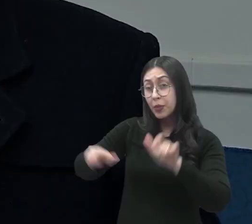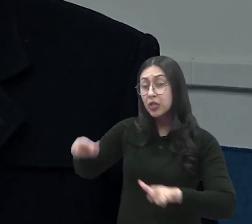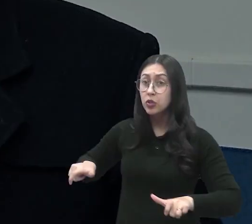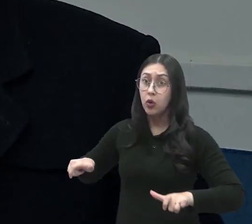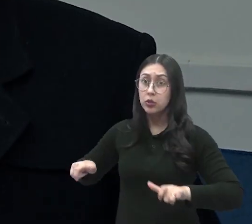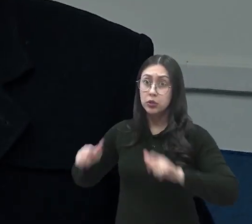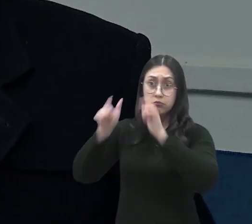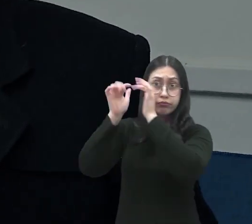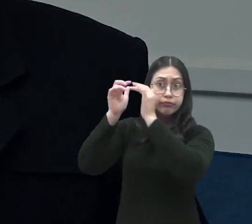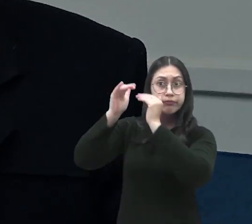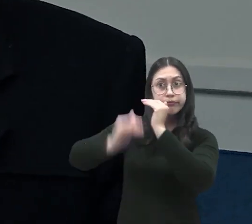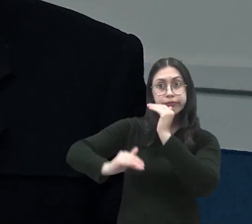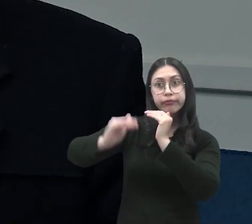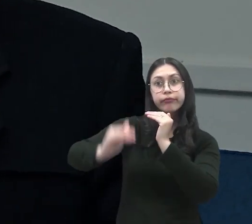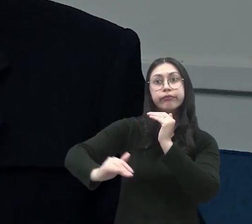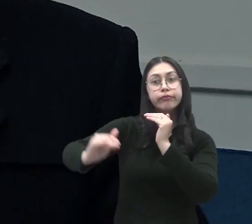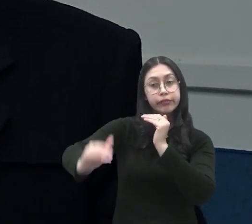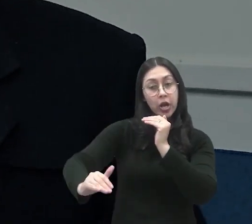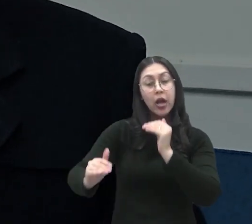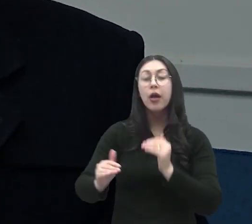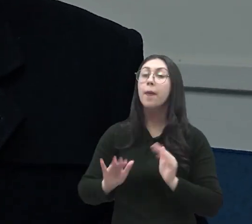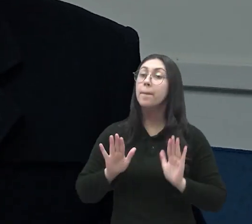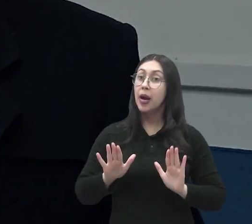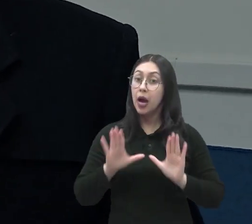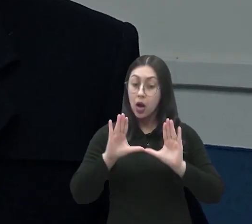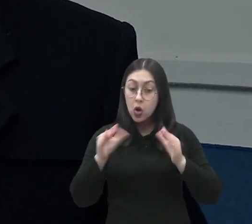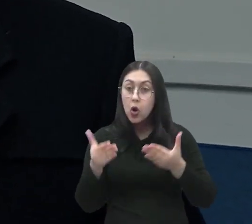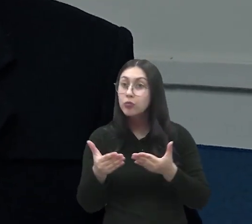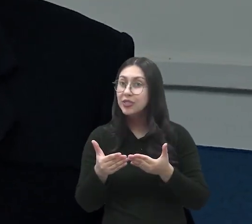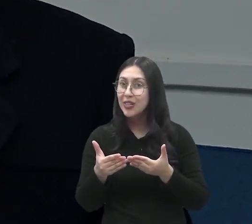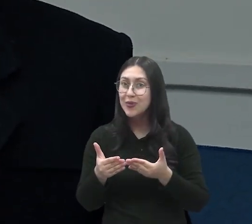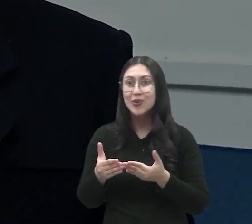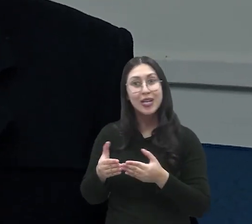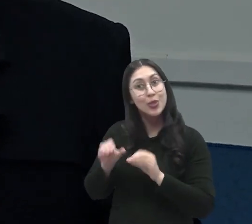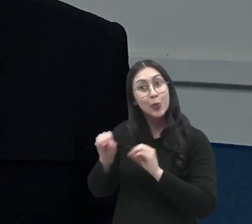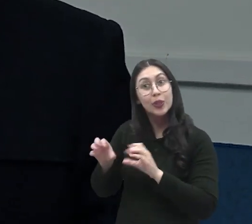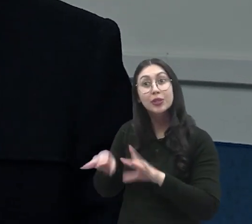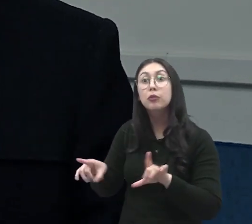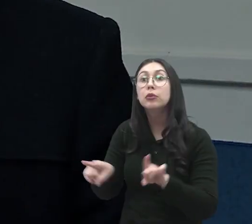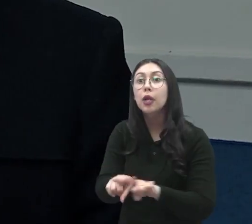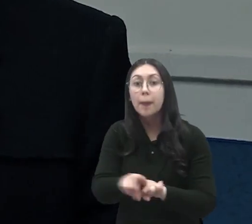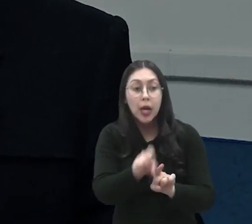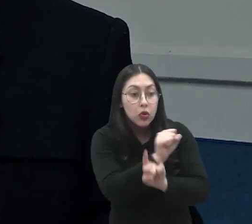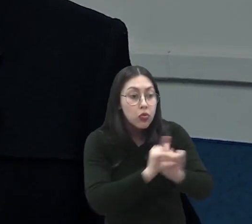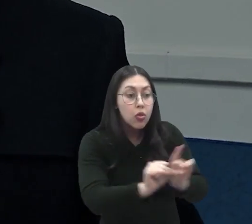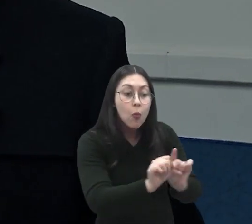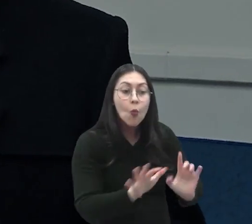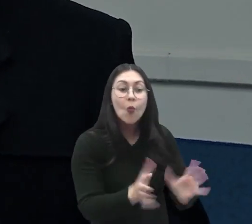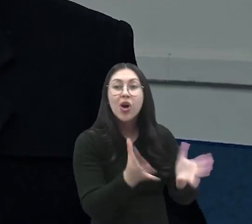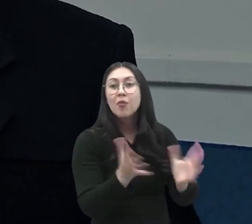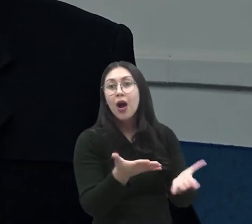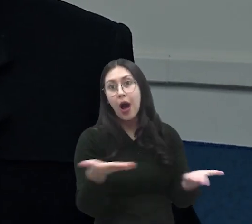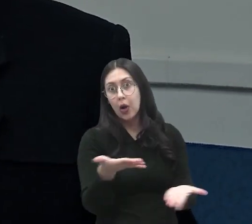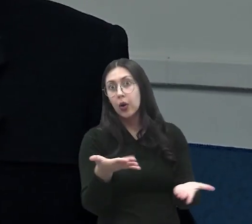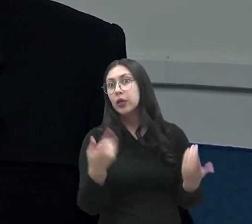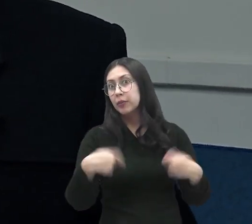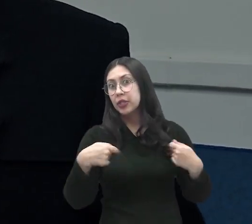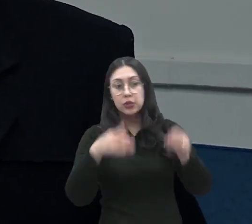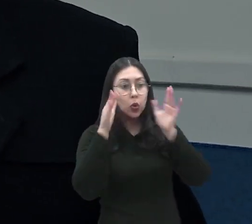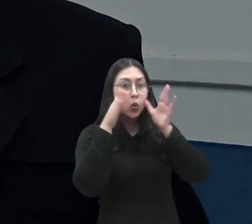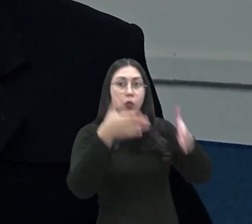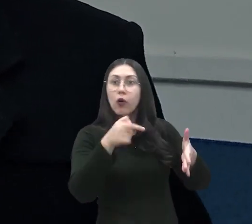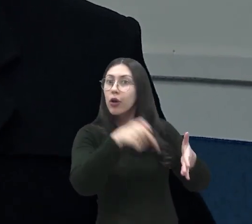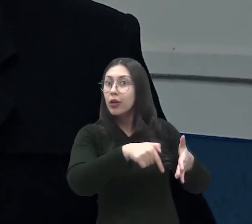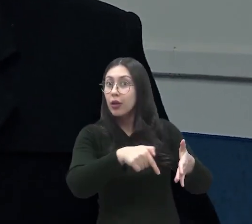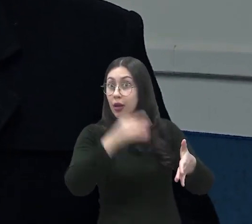de crianças atípicas. E agora a gente, como a comissão ela é de educação e de promoção social, a gente vai atuar agora na área da